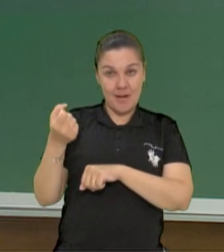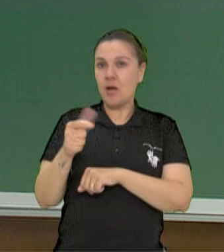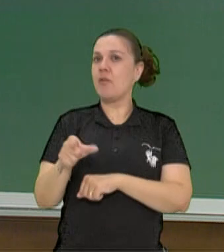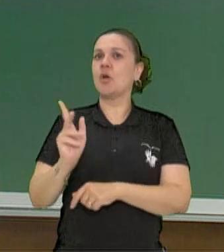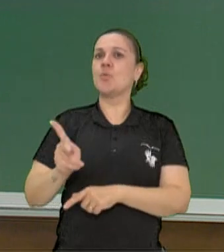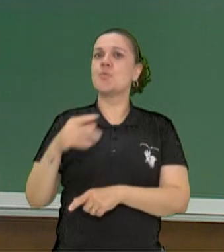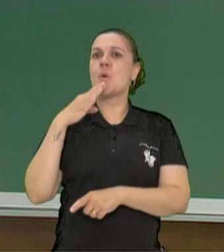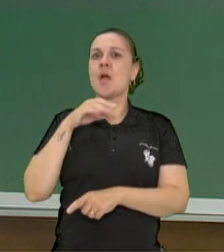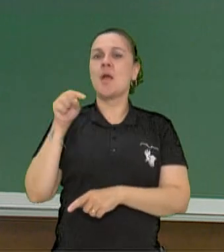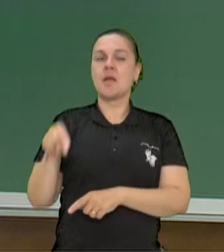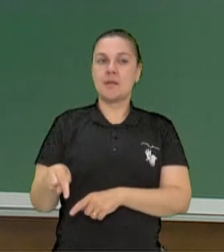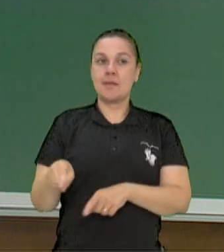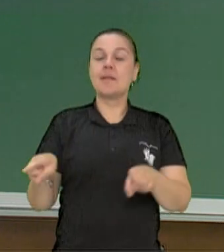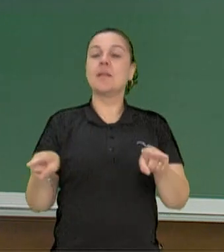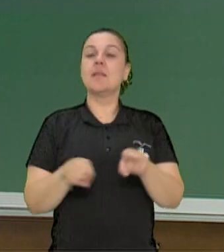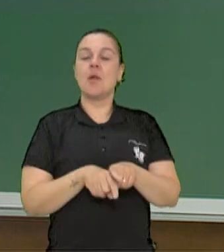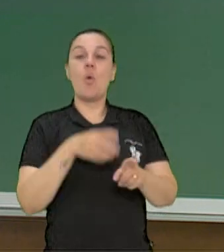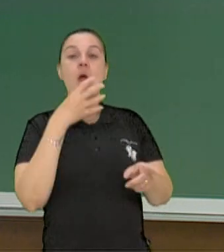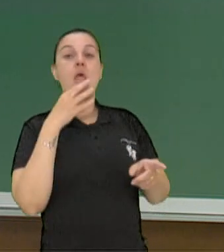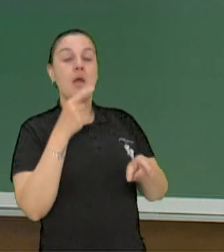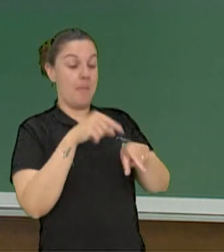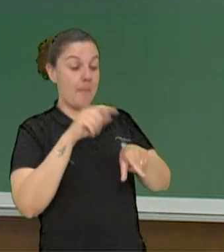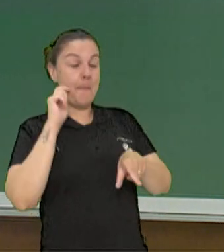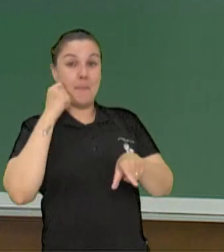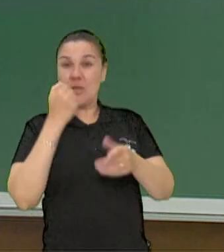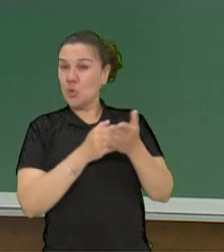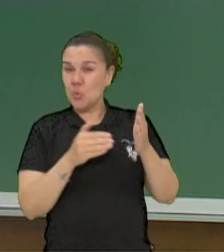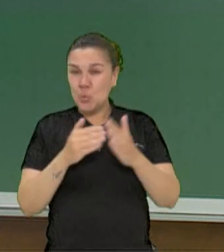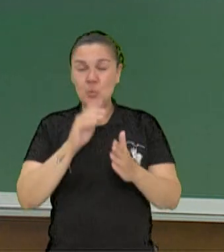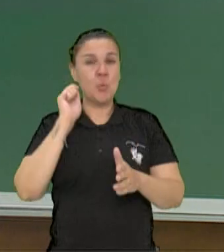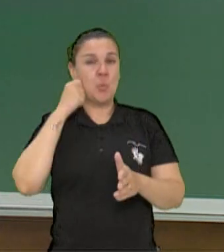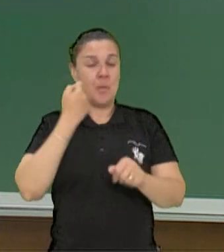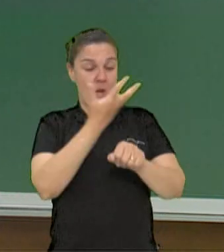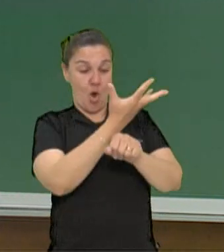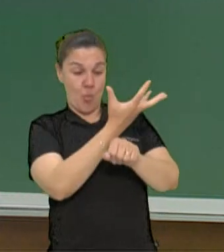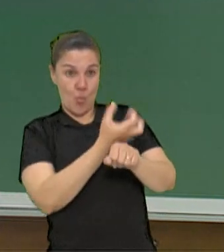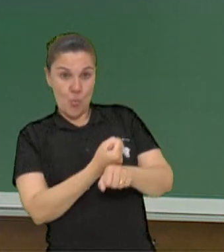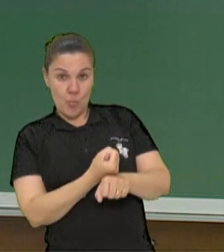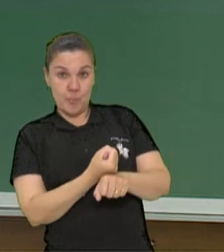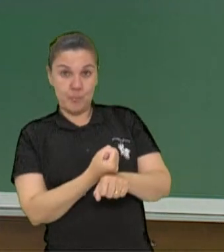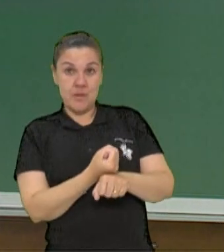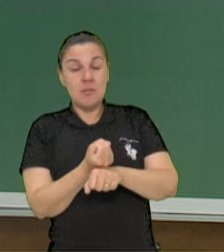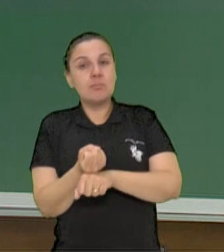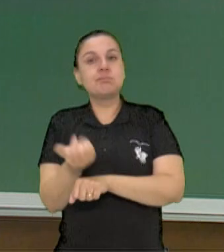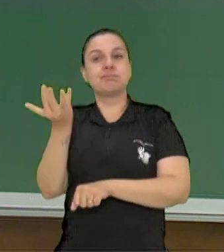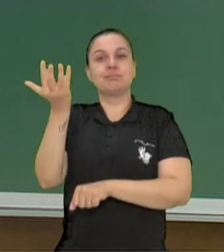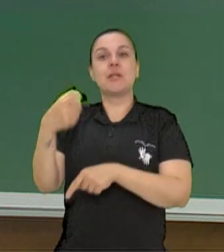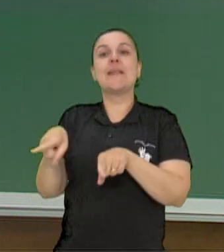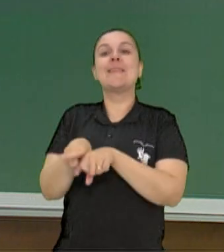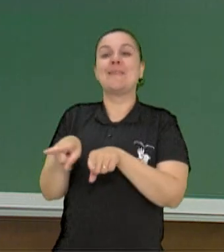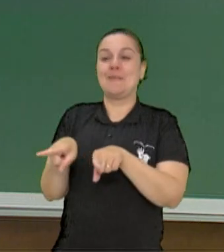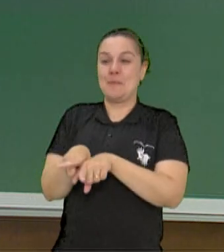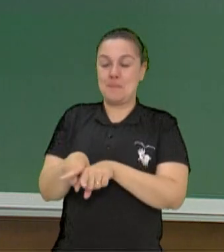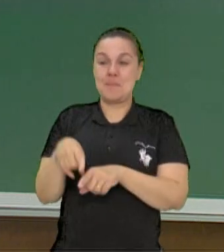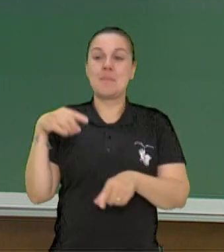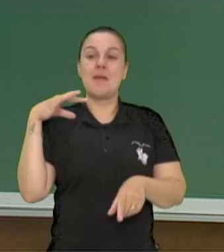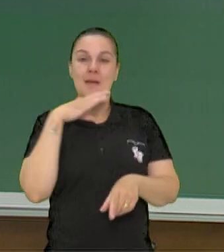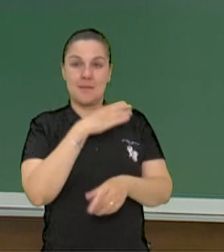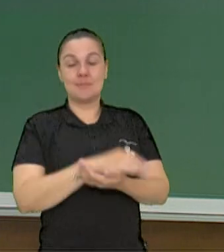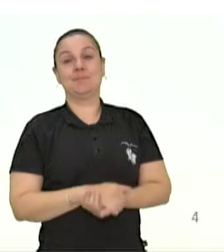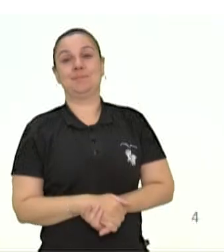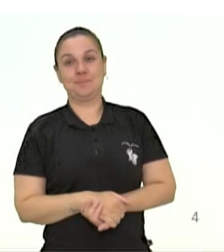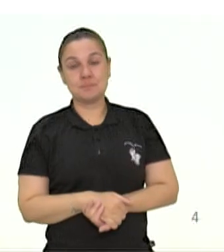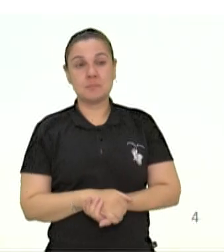bom absorvedor ele é também um bom emissor. Então pensa assim, ele absorve bem a radiação, mas ele emite muito bem a radiação